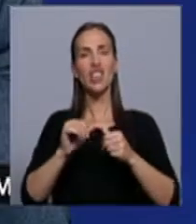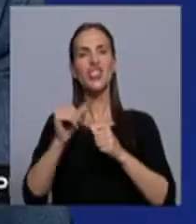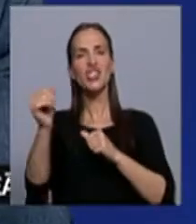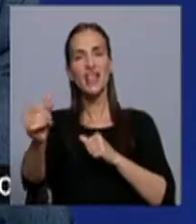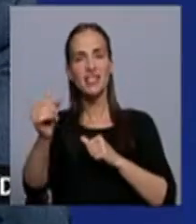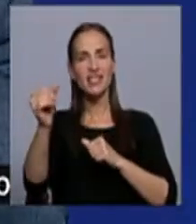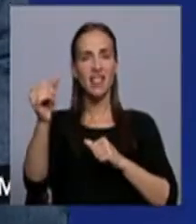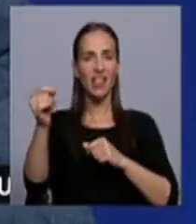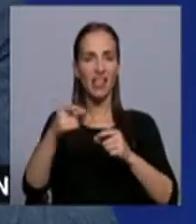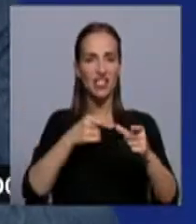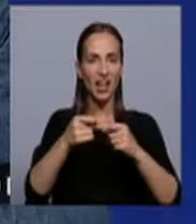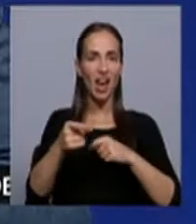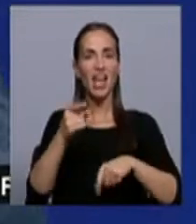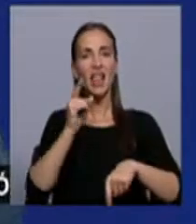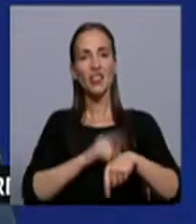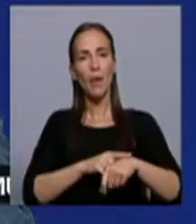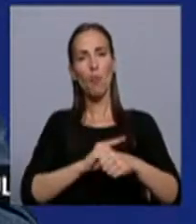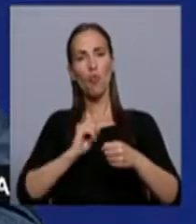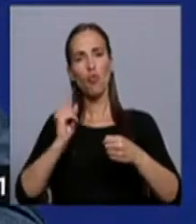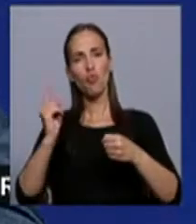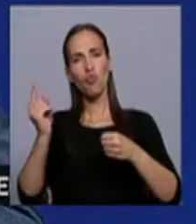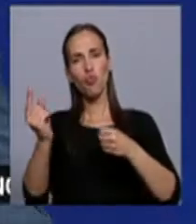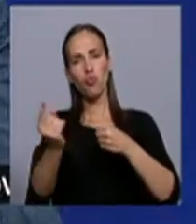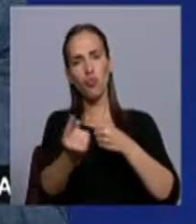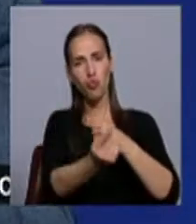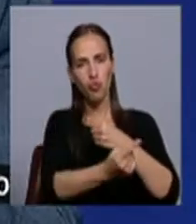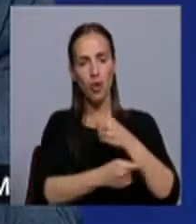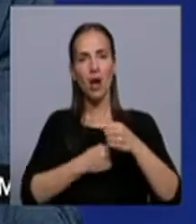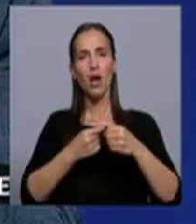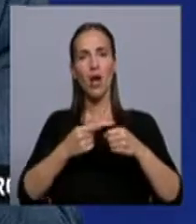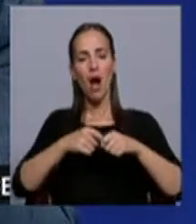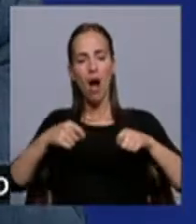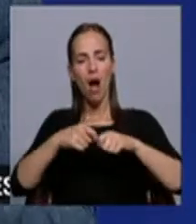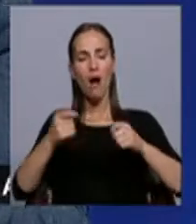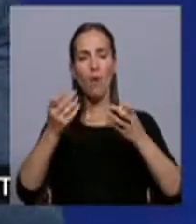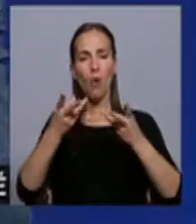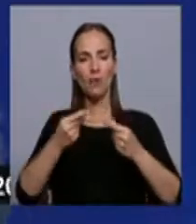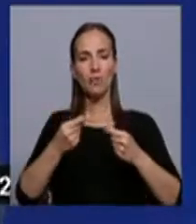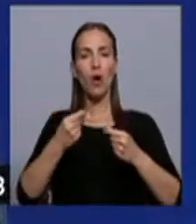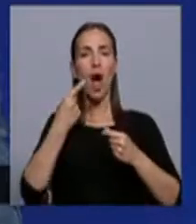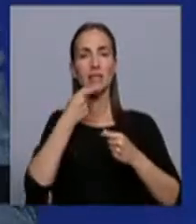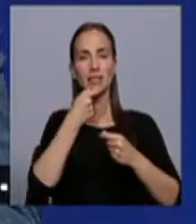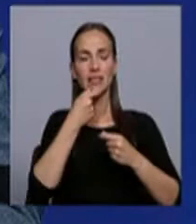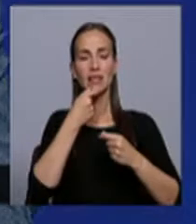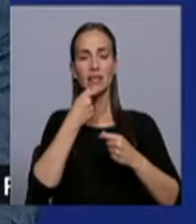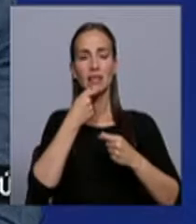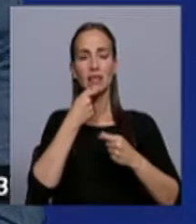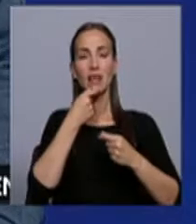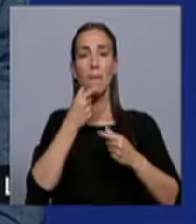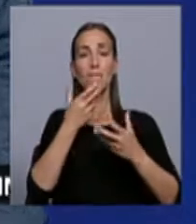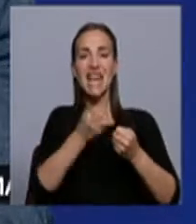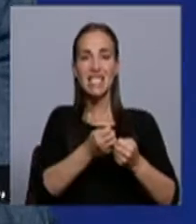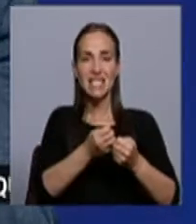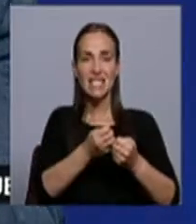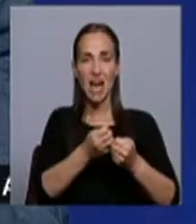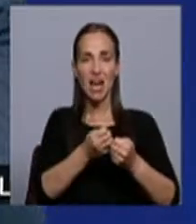nós conseguimos ter as propriedades físicas dos planetas, nomeadamente a sua massa, a distância à que está da estrela e, portanto, o tempo que demora a girar à sua volta,